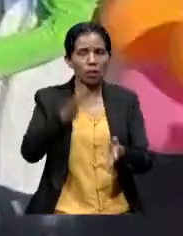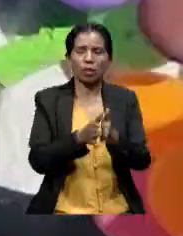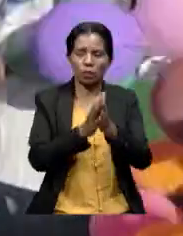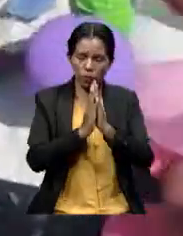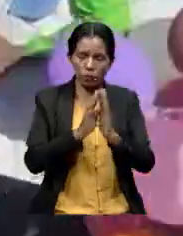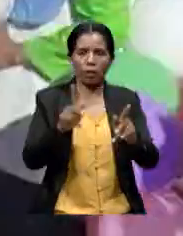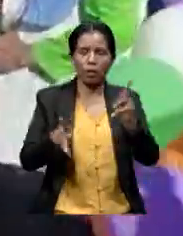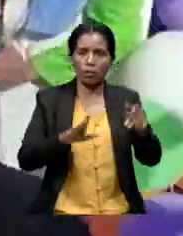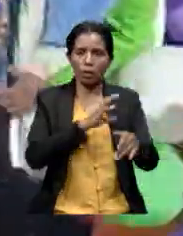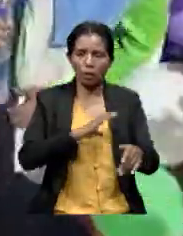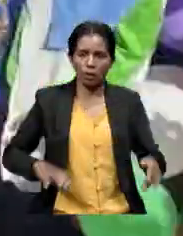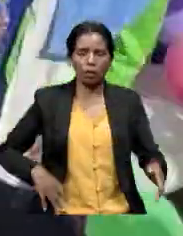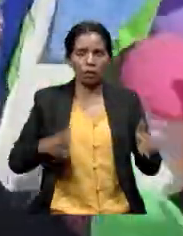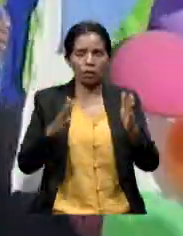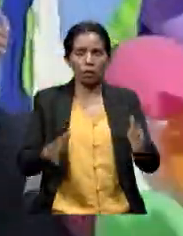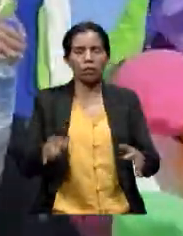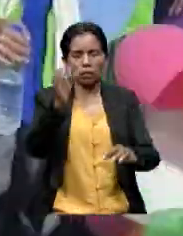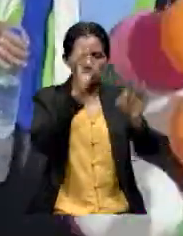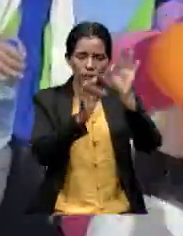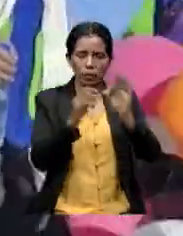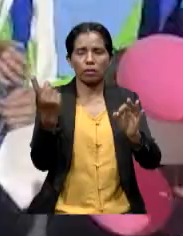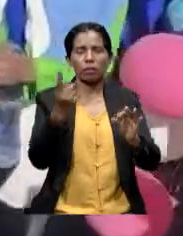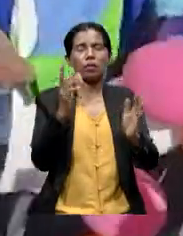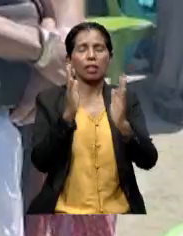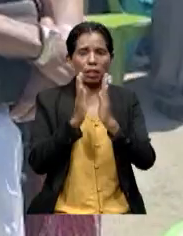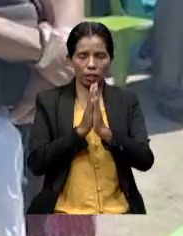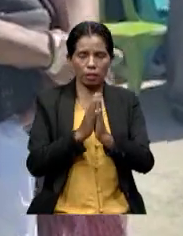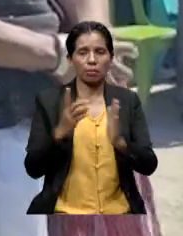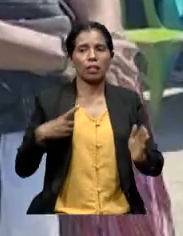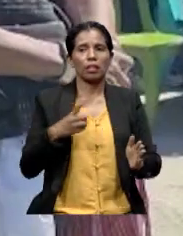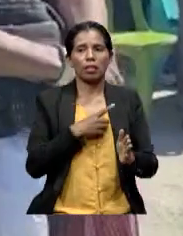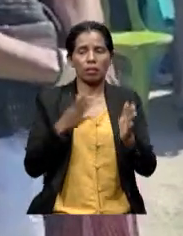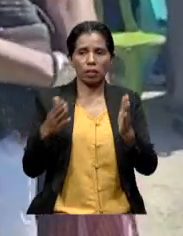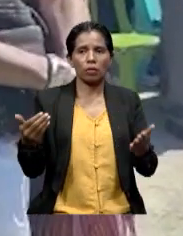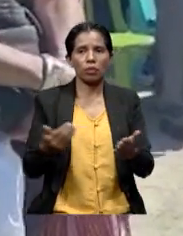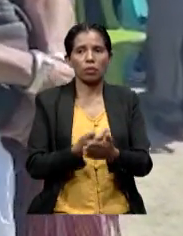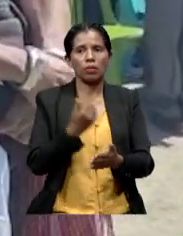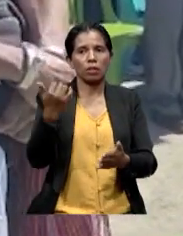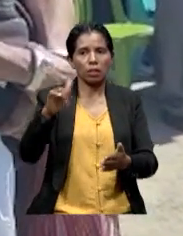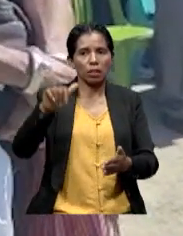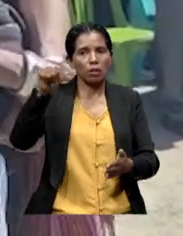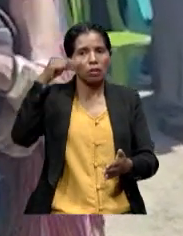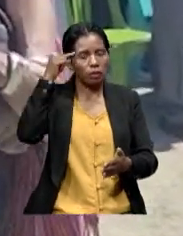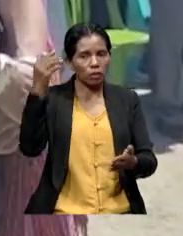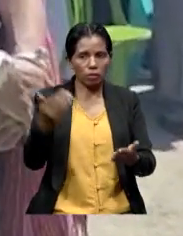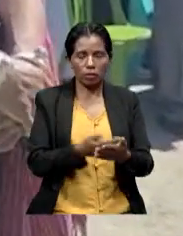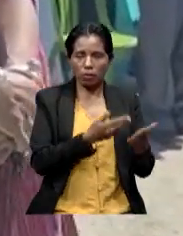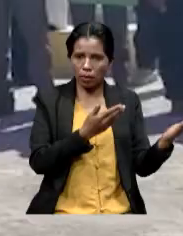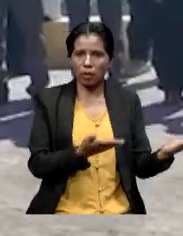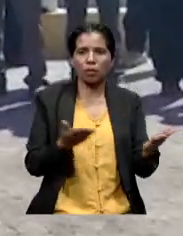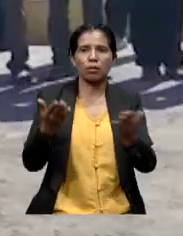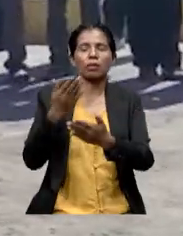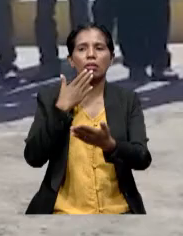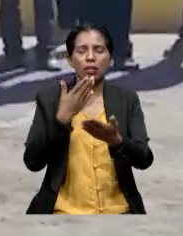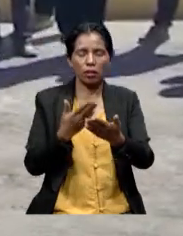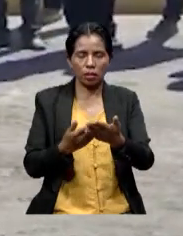Sira, ato e a coragem na Fatin, reza para deputado Fon Sira, no governo Fon Beleloriduni, prosperidade para povo